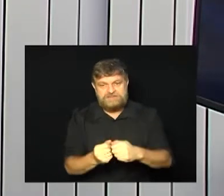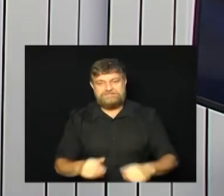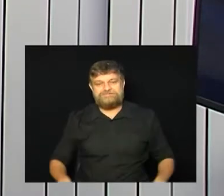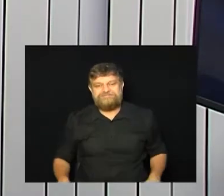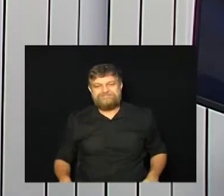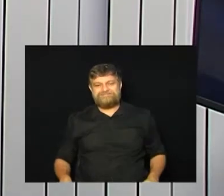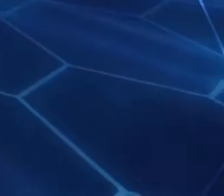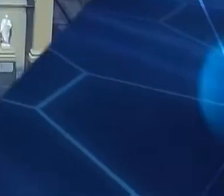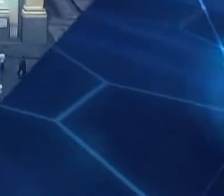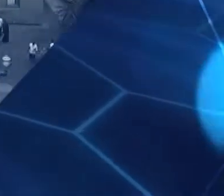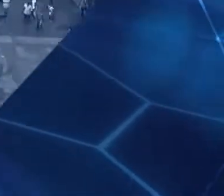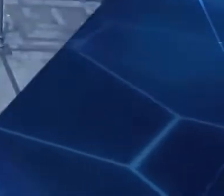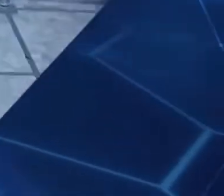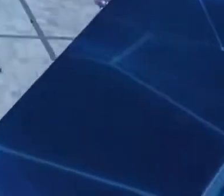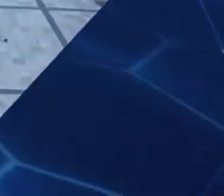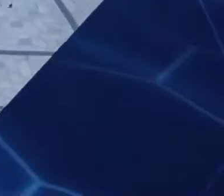eletrônica.